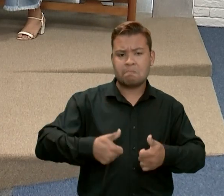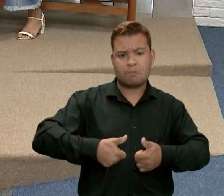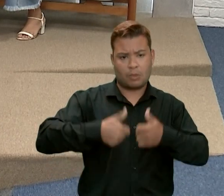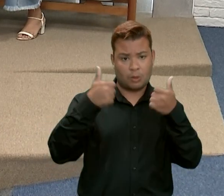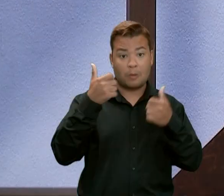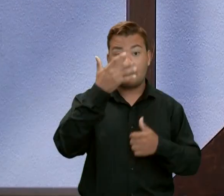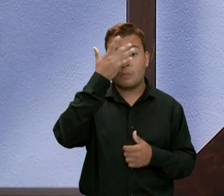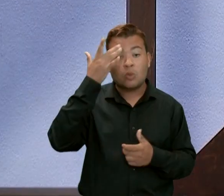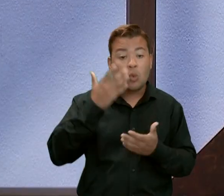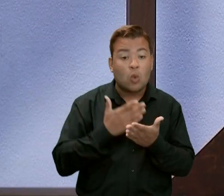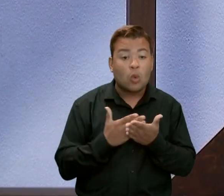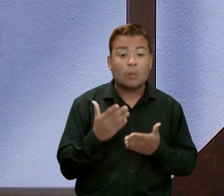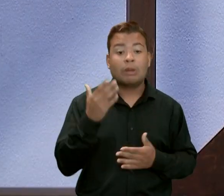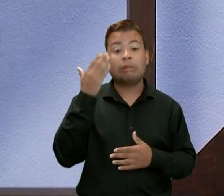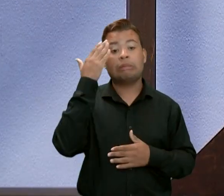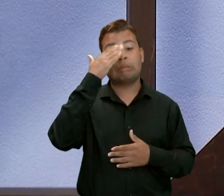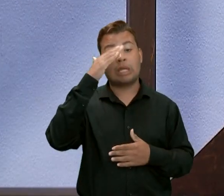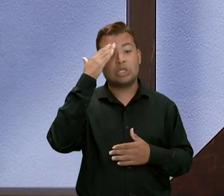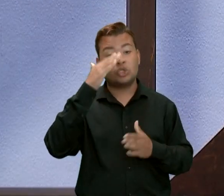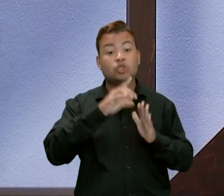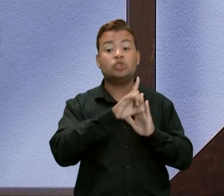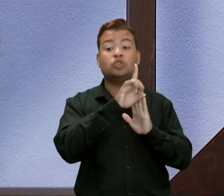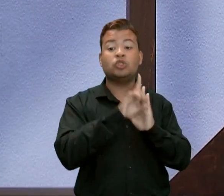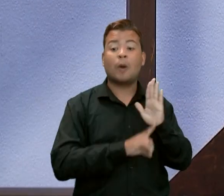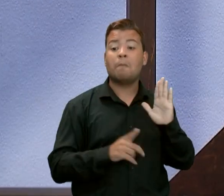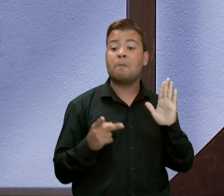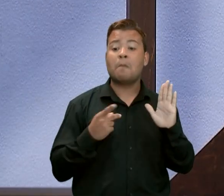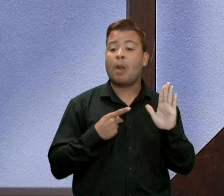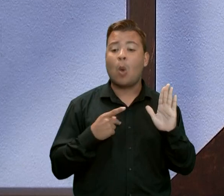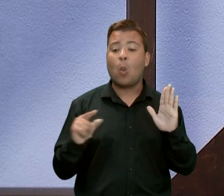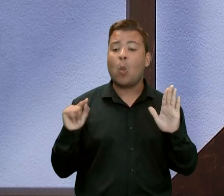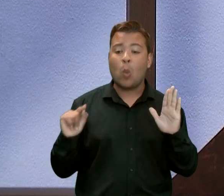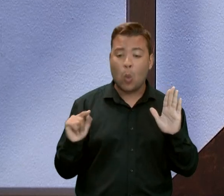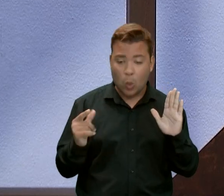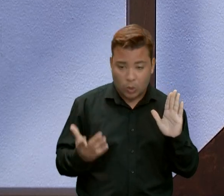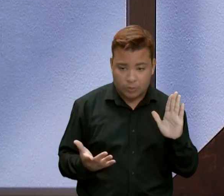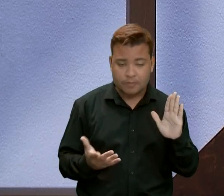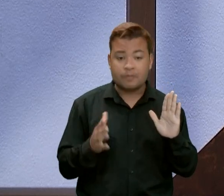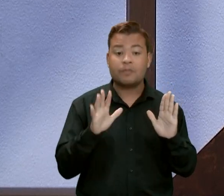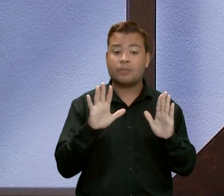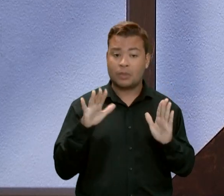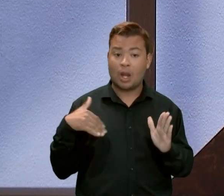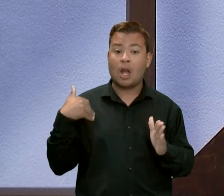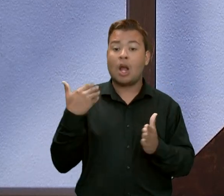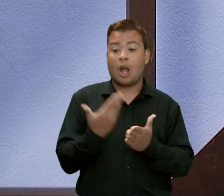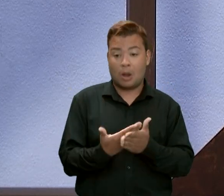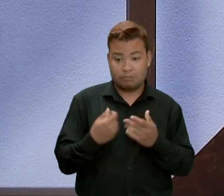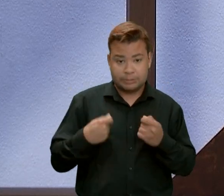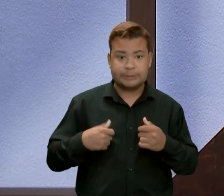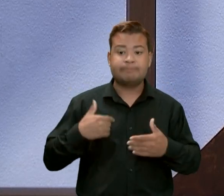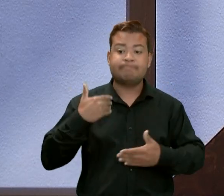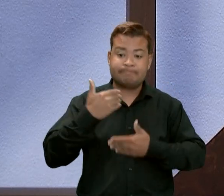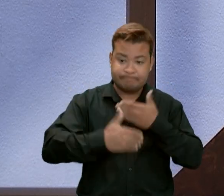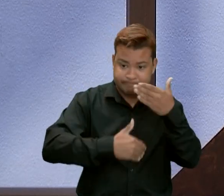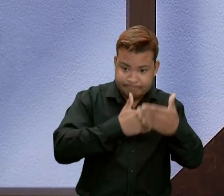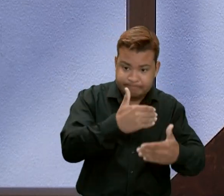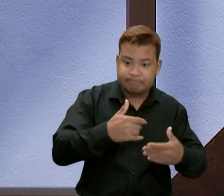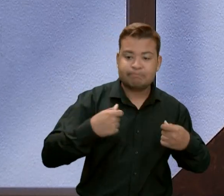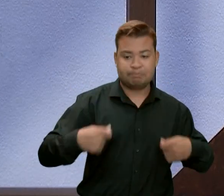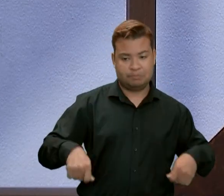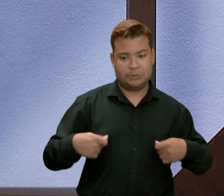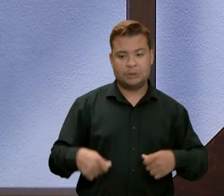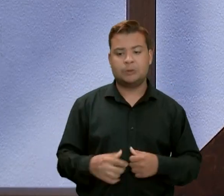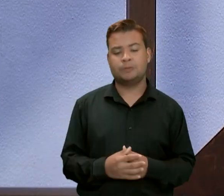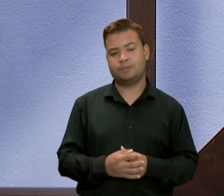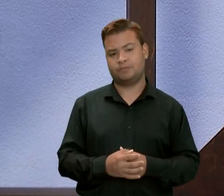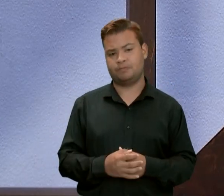um pouco melhor os seus direitos, né? Mas a gente ainda tem muito para caminhar. Né?